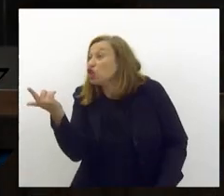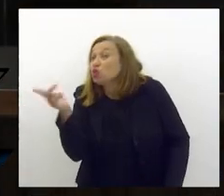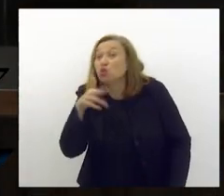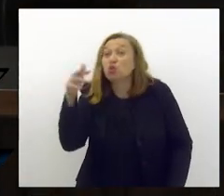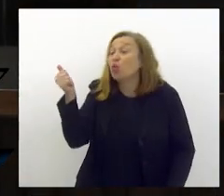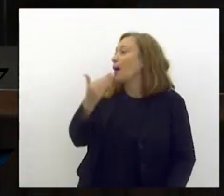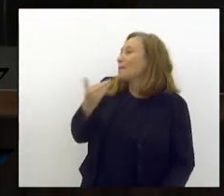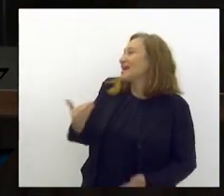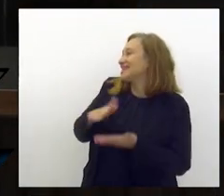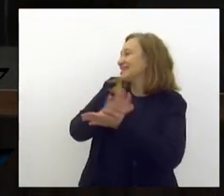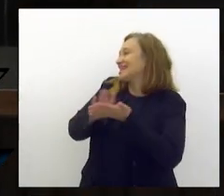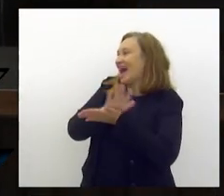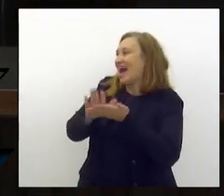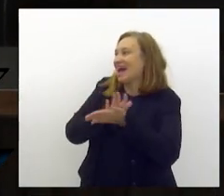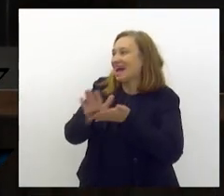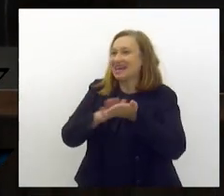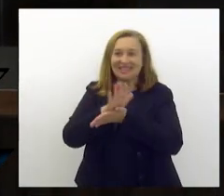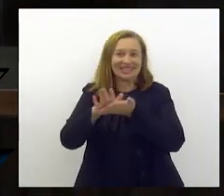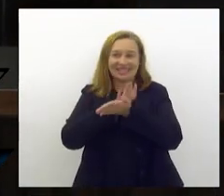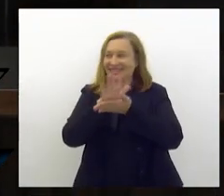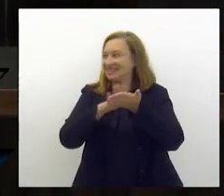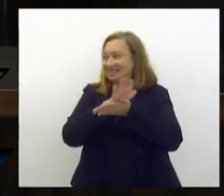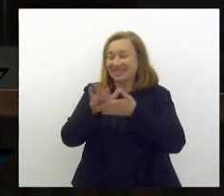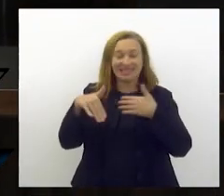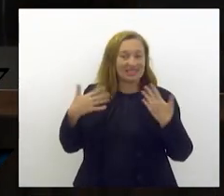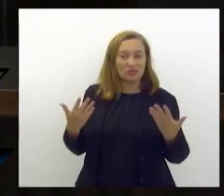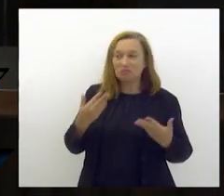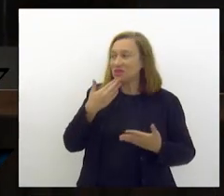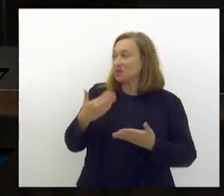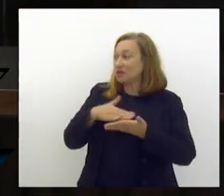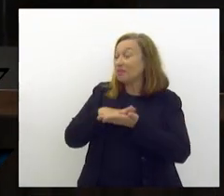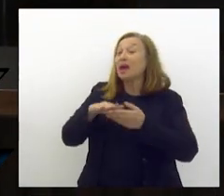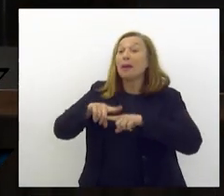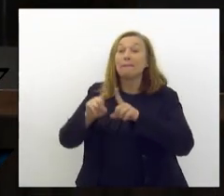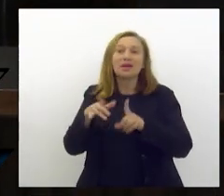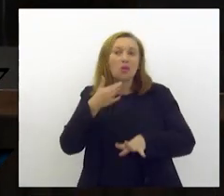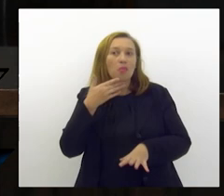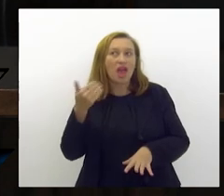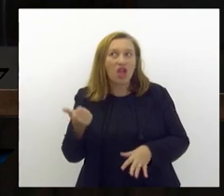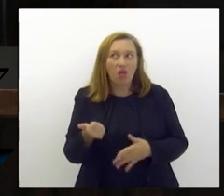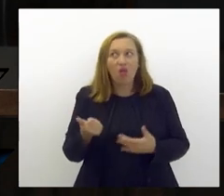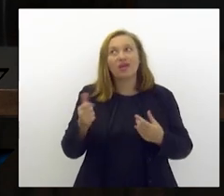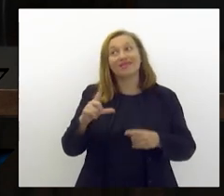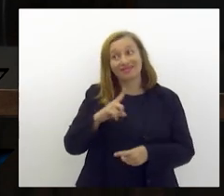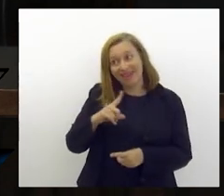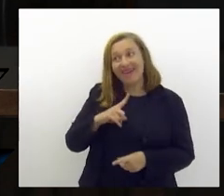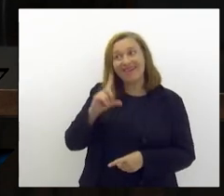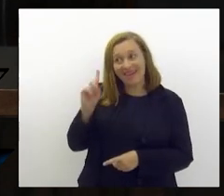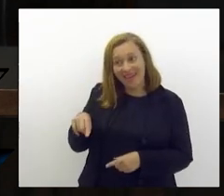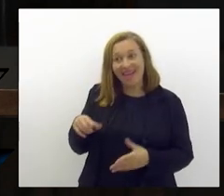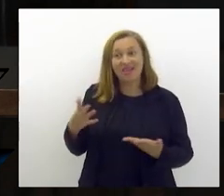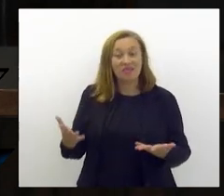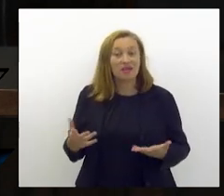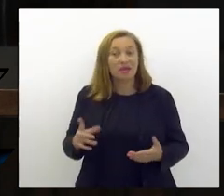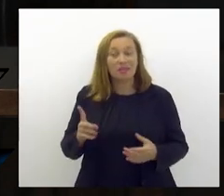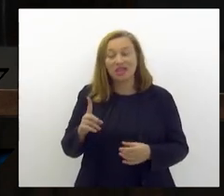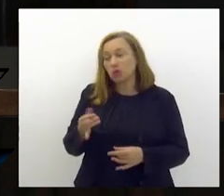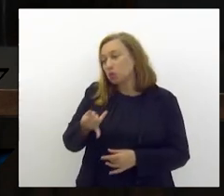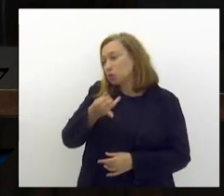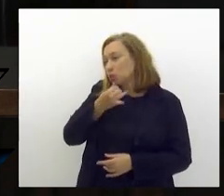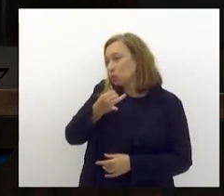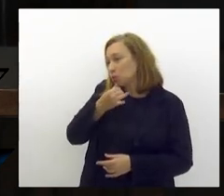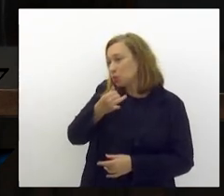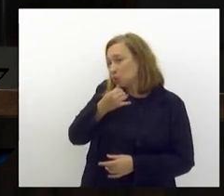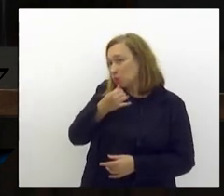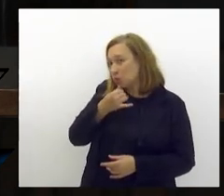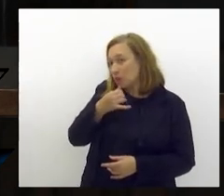nada, sabe, Luiz Paulo? Vem com jeitinho, veio, pediu. Mas é o melhor meio campo que a gente tem, né? A gente, para não desagradar o